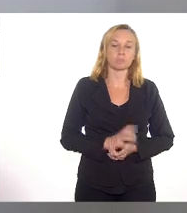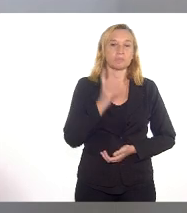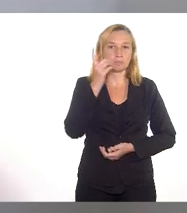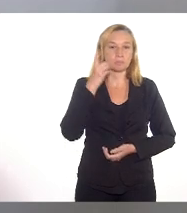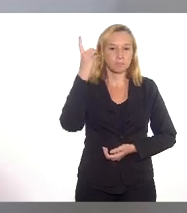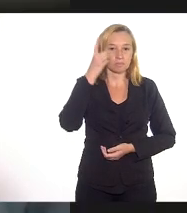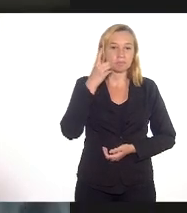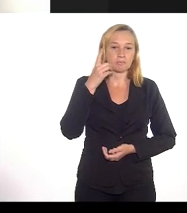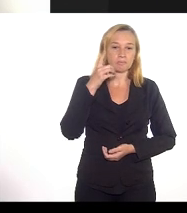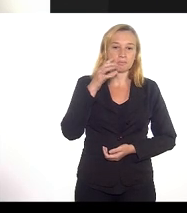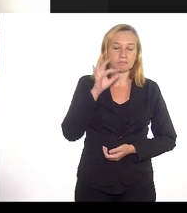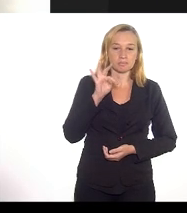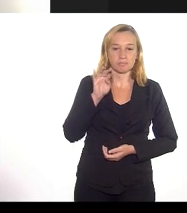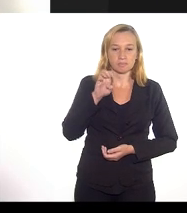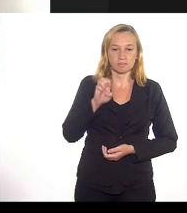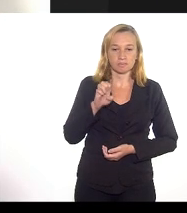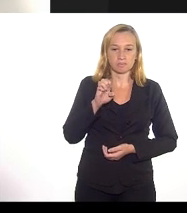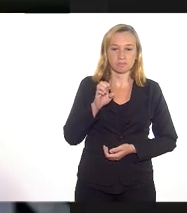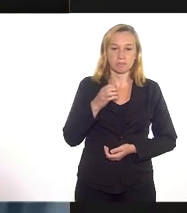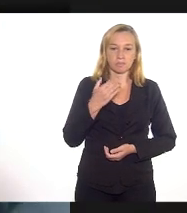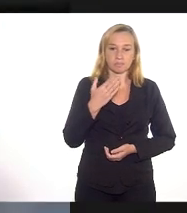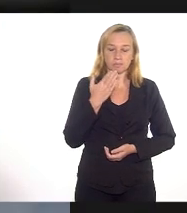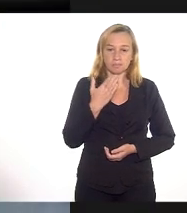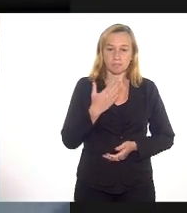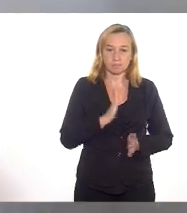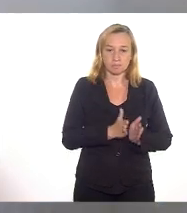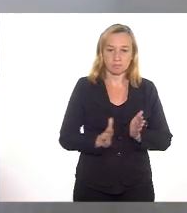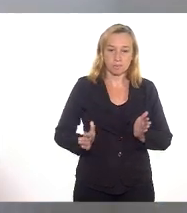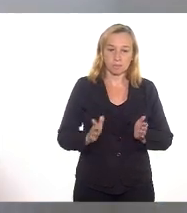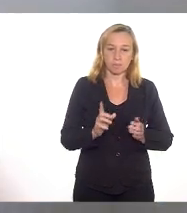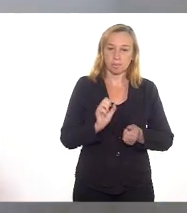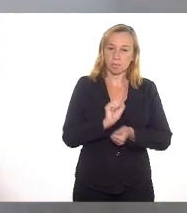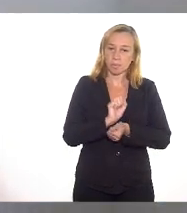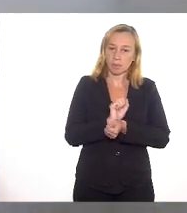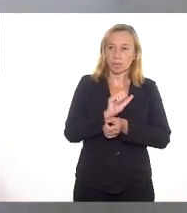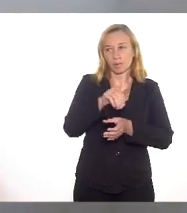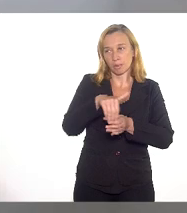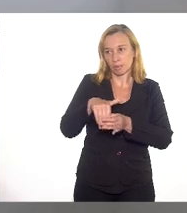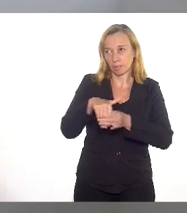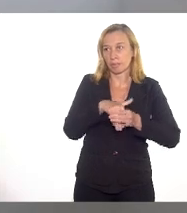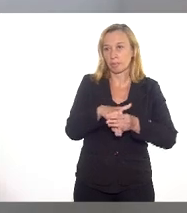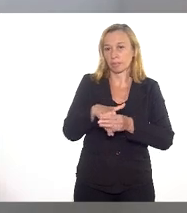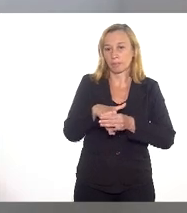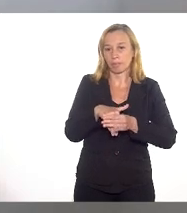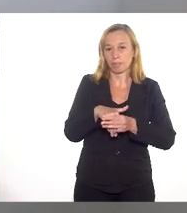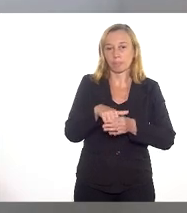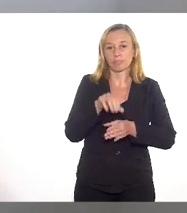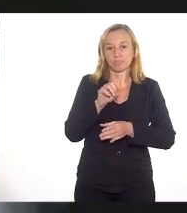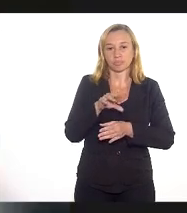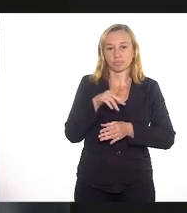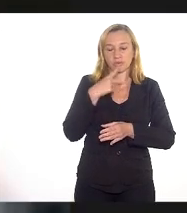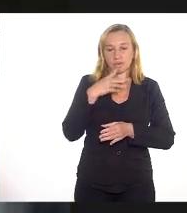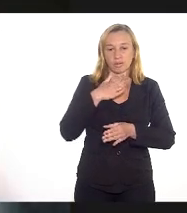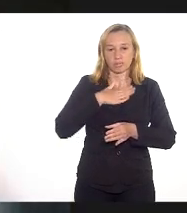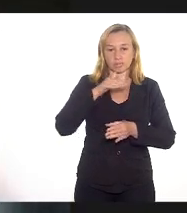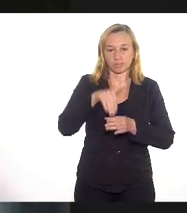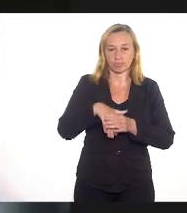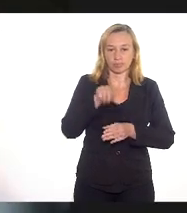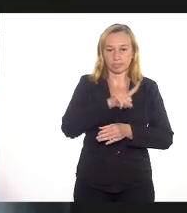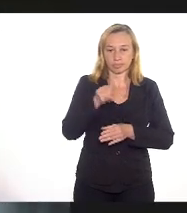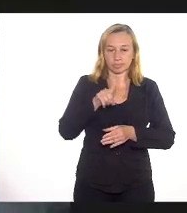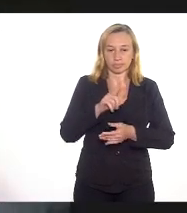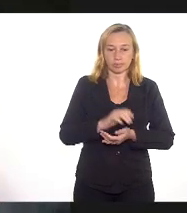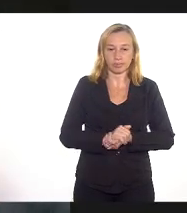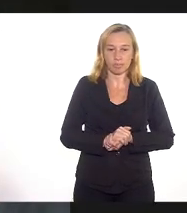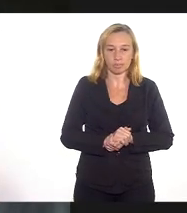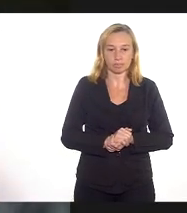Deputada... Presidente, por questão de ordem. Não, agora não, está em processo de votação, Ozeberg. É só para consignar meu voto, não, que eu vou